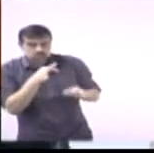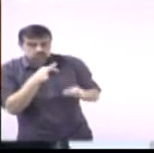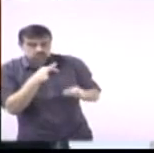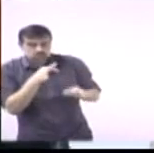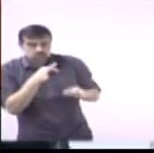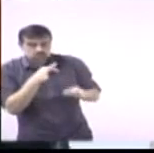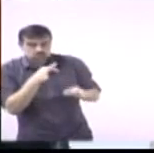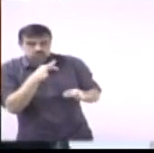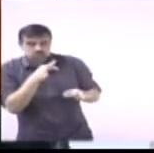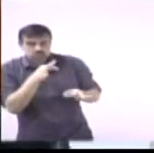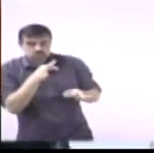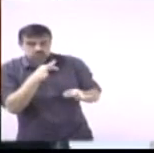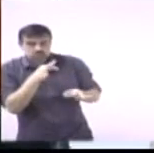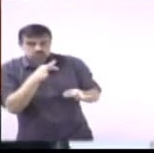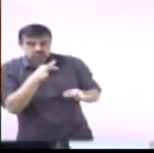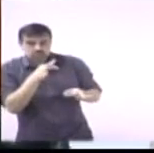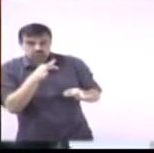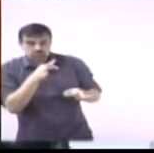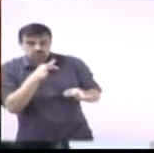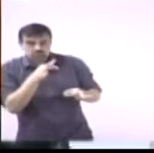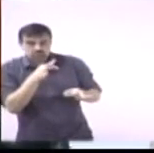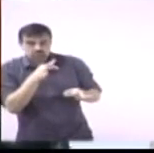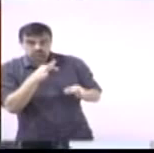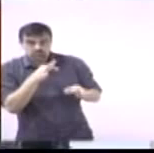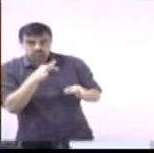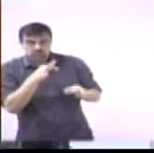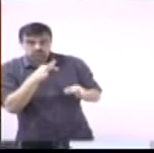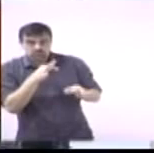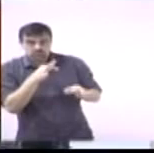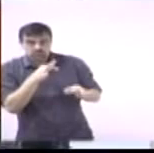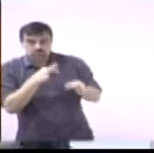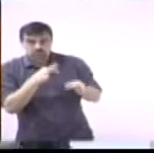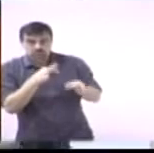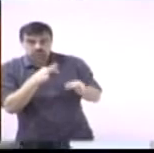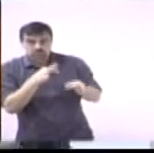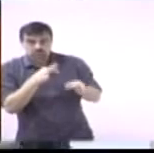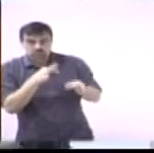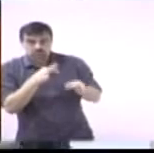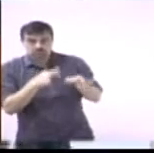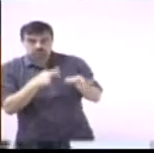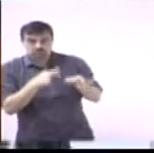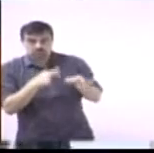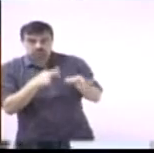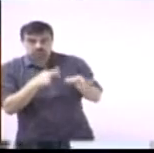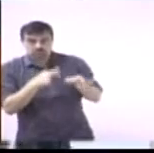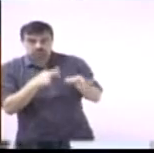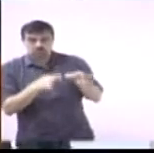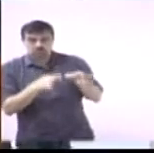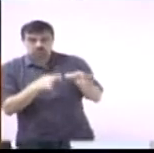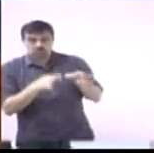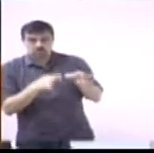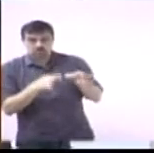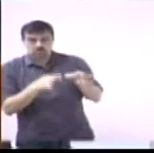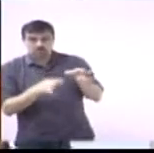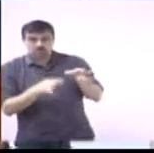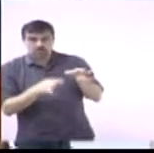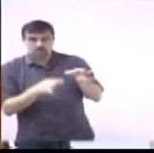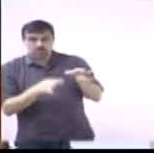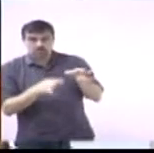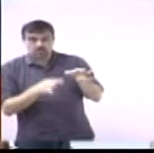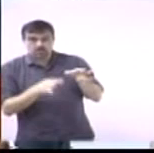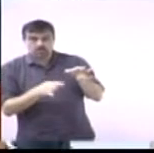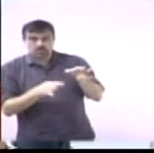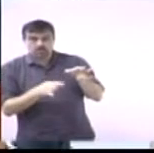lado quanto do outro. E eu resgato apenas para concluir, porque eu já falei da importância do Plano Municipal